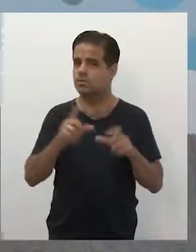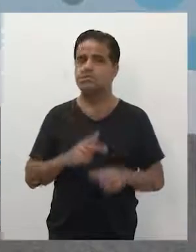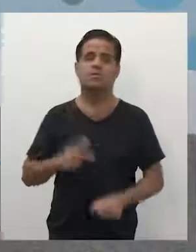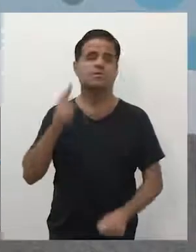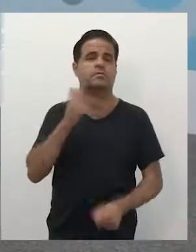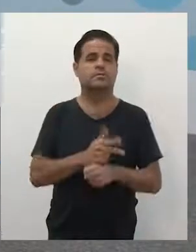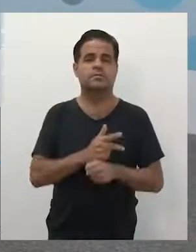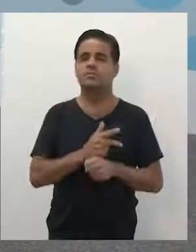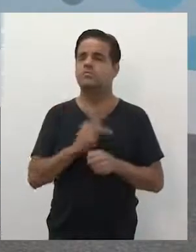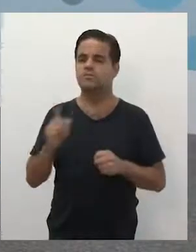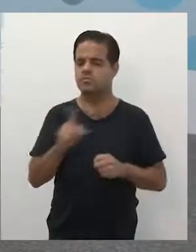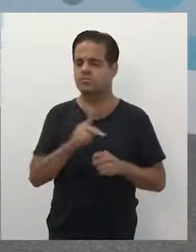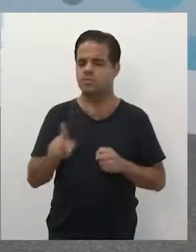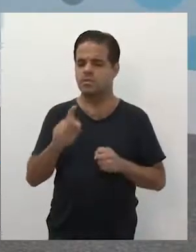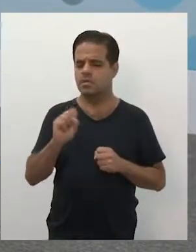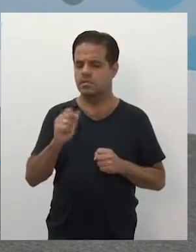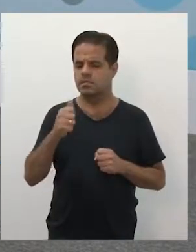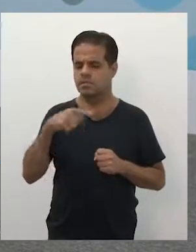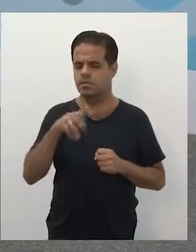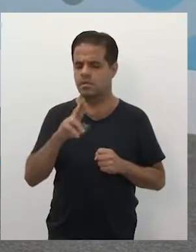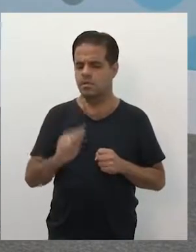da Prosandra.